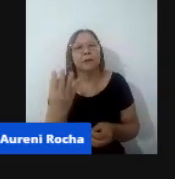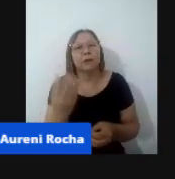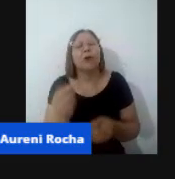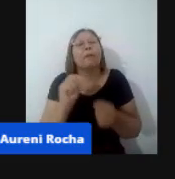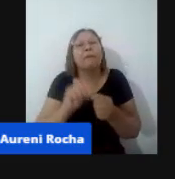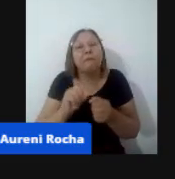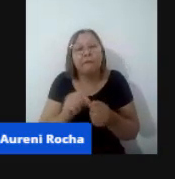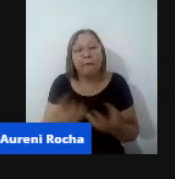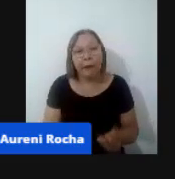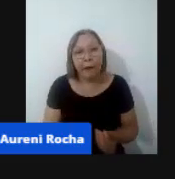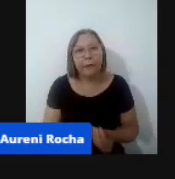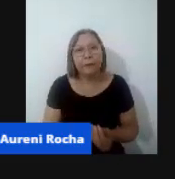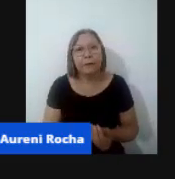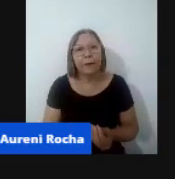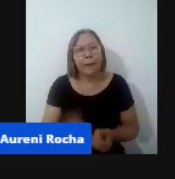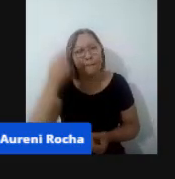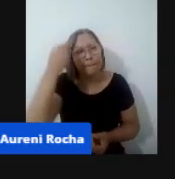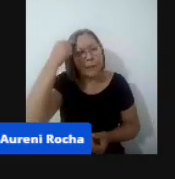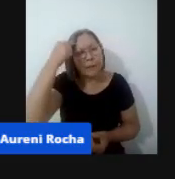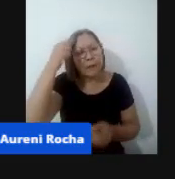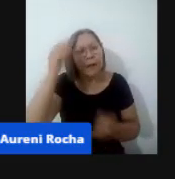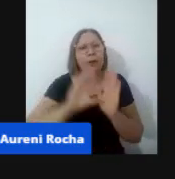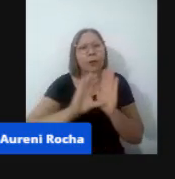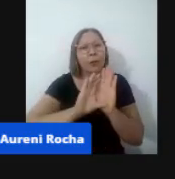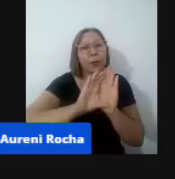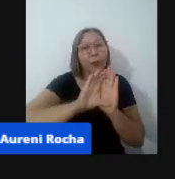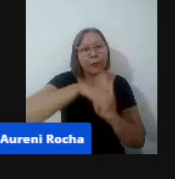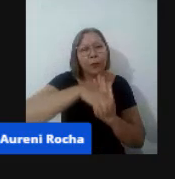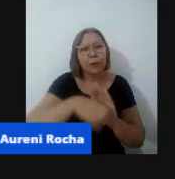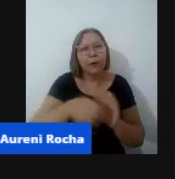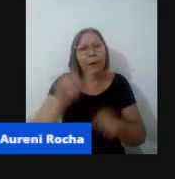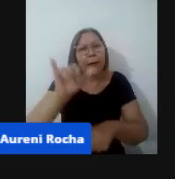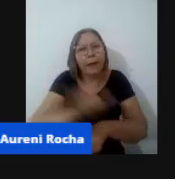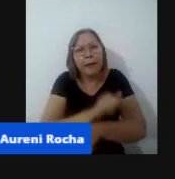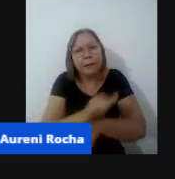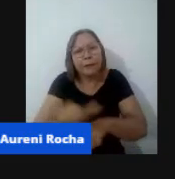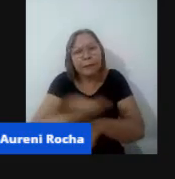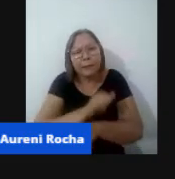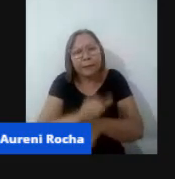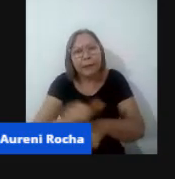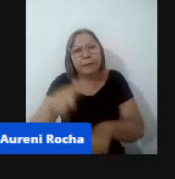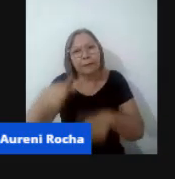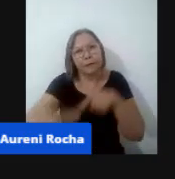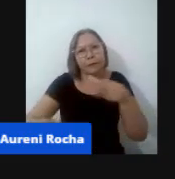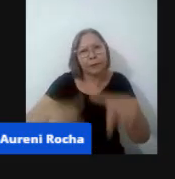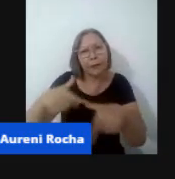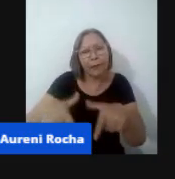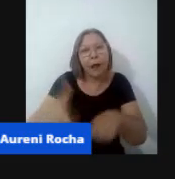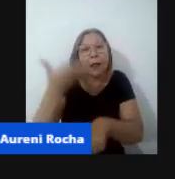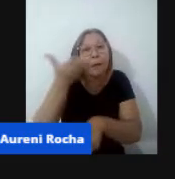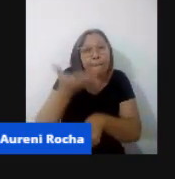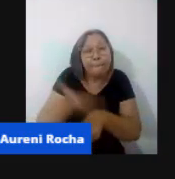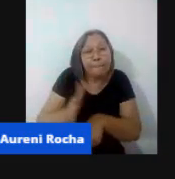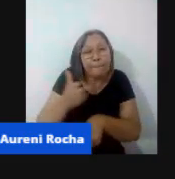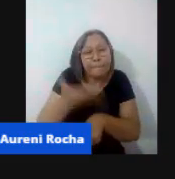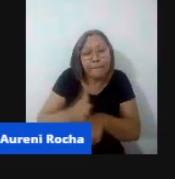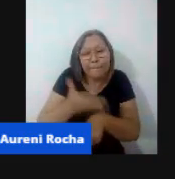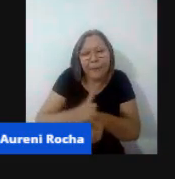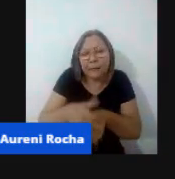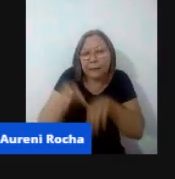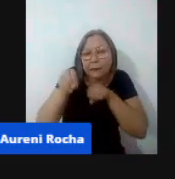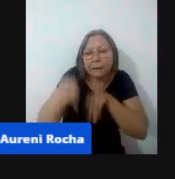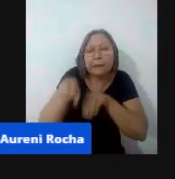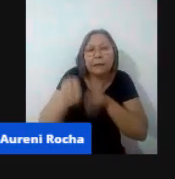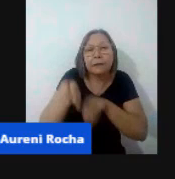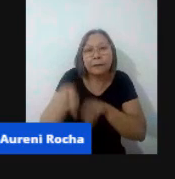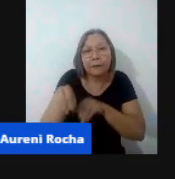pensar nesses conteúdos, dessa estratégia de trabalho, dessa prática de ensino. Como